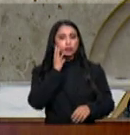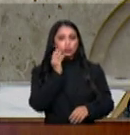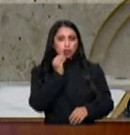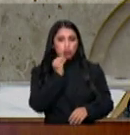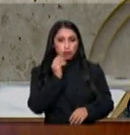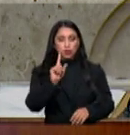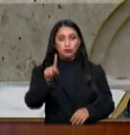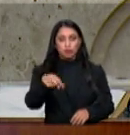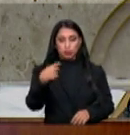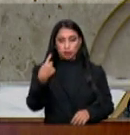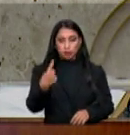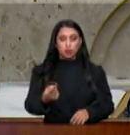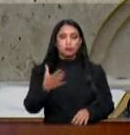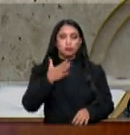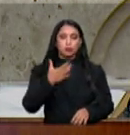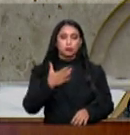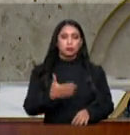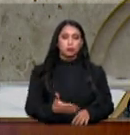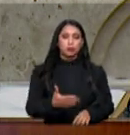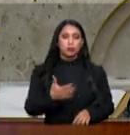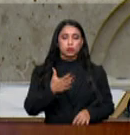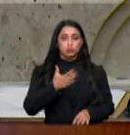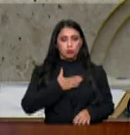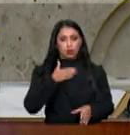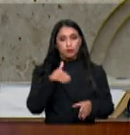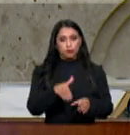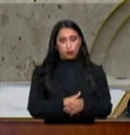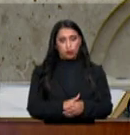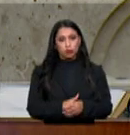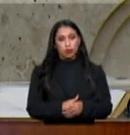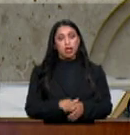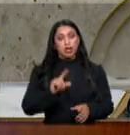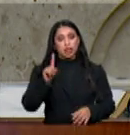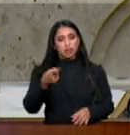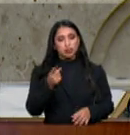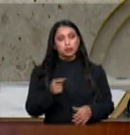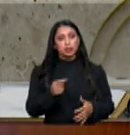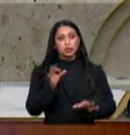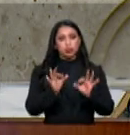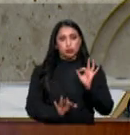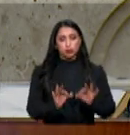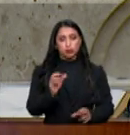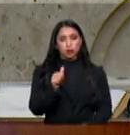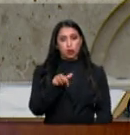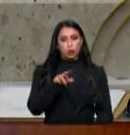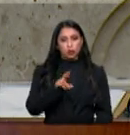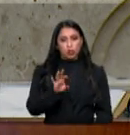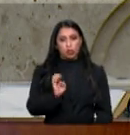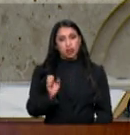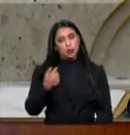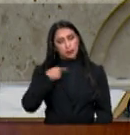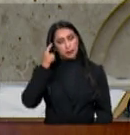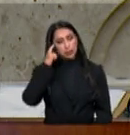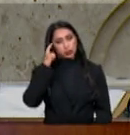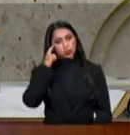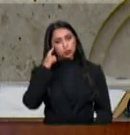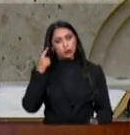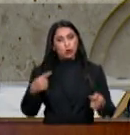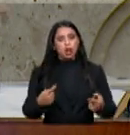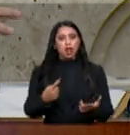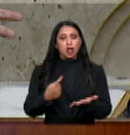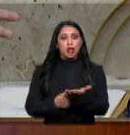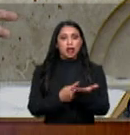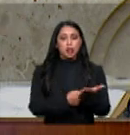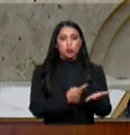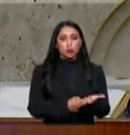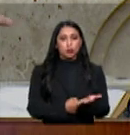depois passamos a julgar o ARE subsequente. Eu acho que essa é a melhor solução para o acordo constitucional e não criar um clima